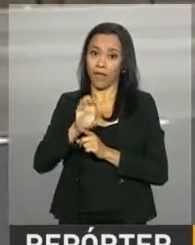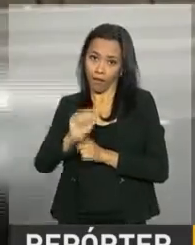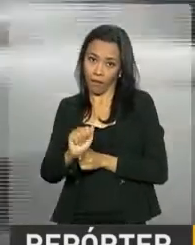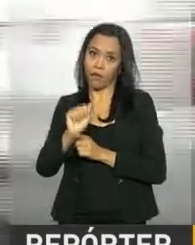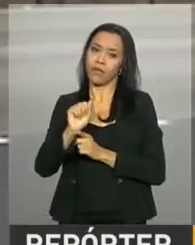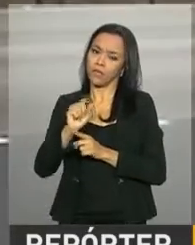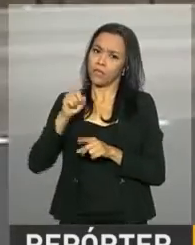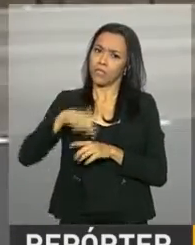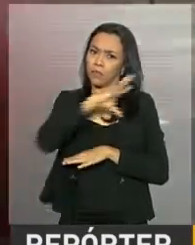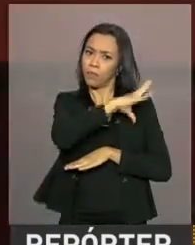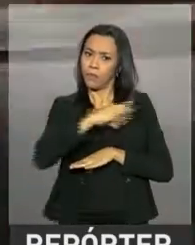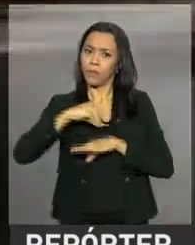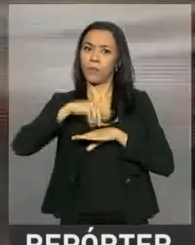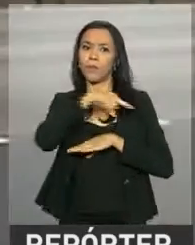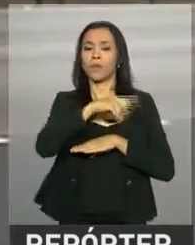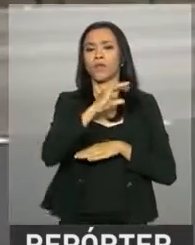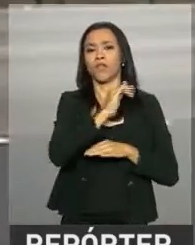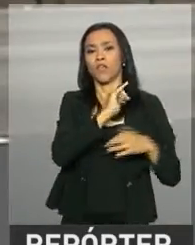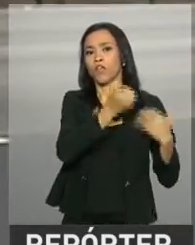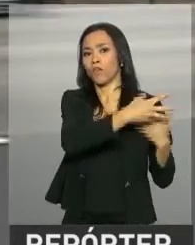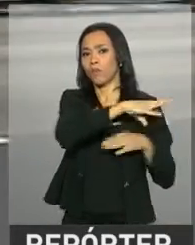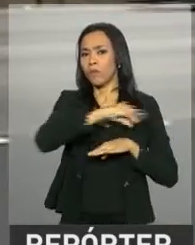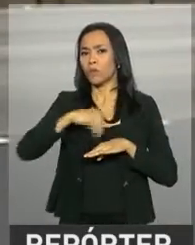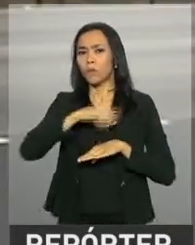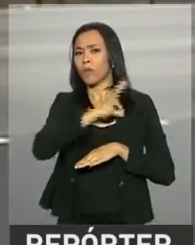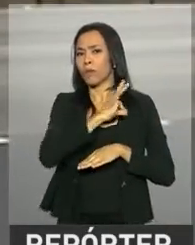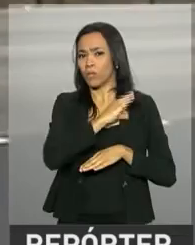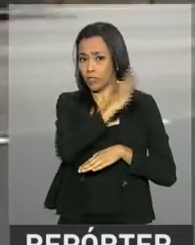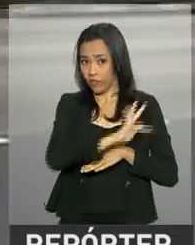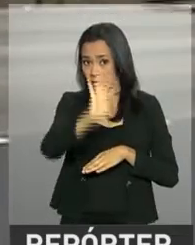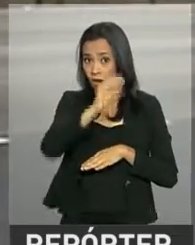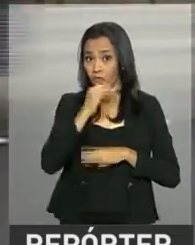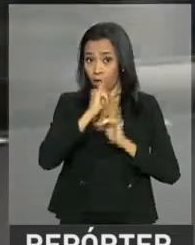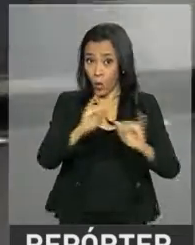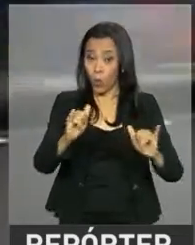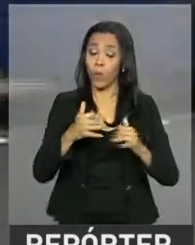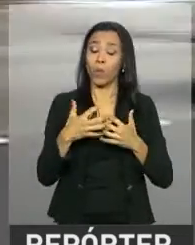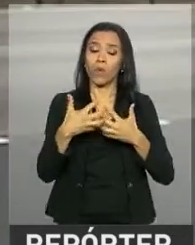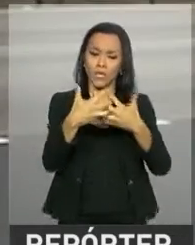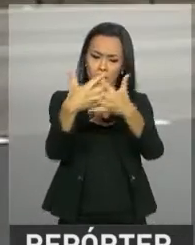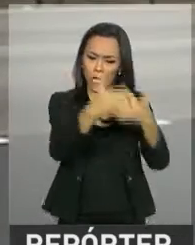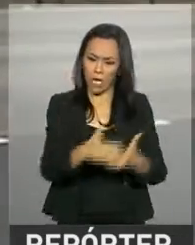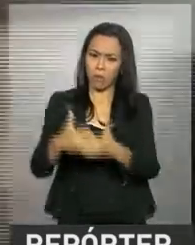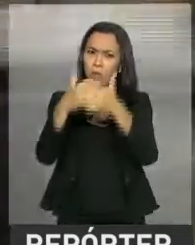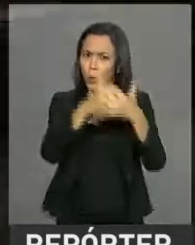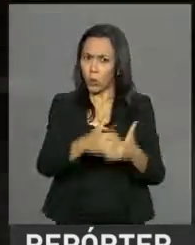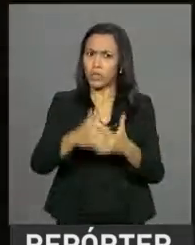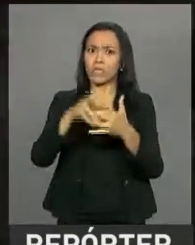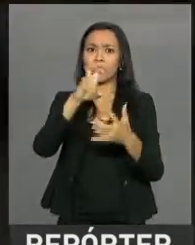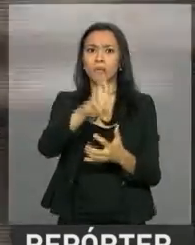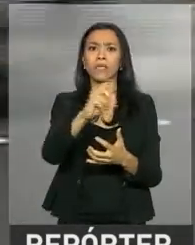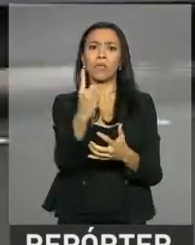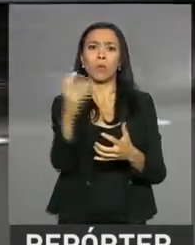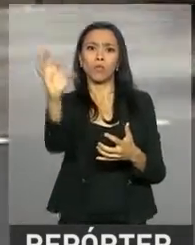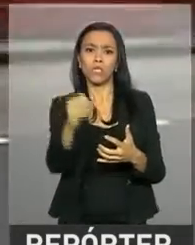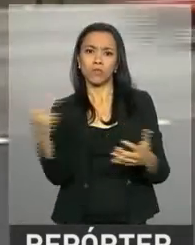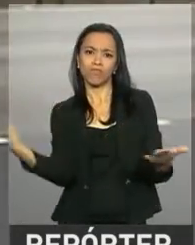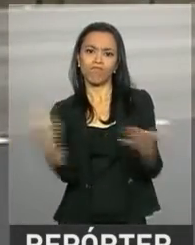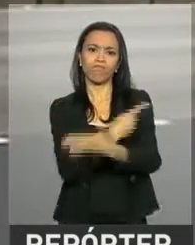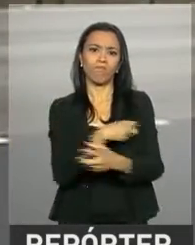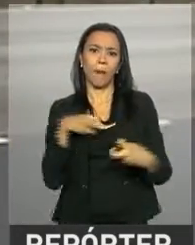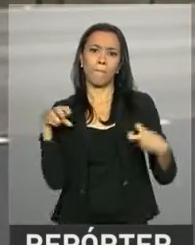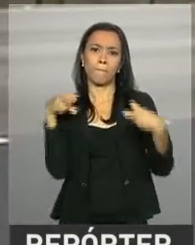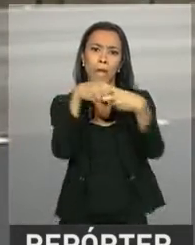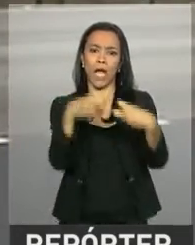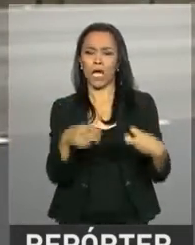em dados da polícia rodoviária federal revela que veículos pesados estiveram envolvidos em 51 por cento dos acidentes